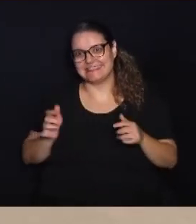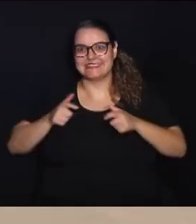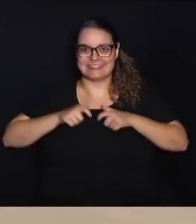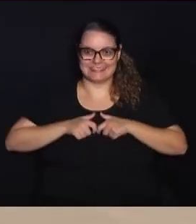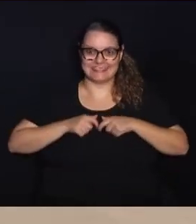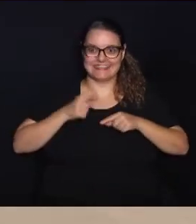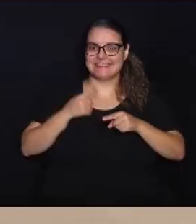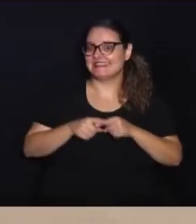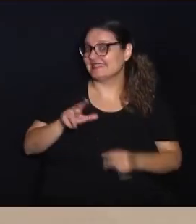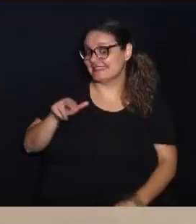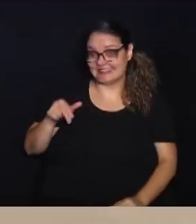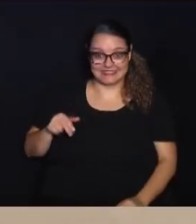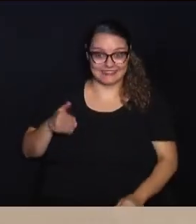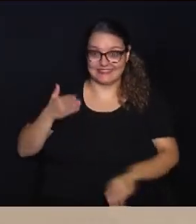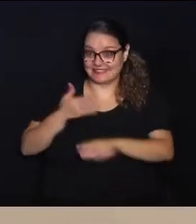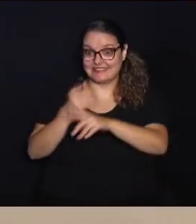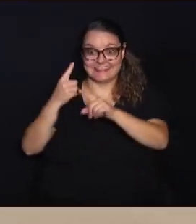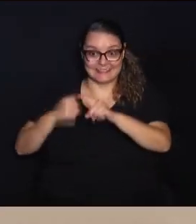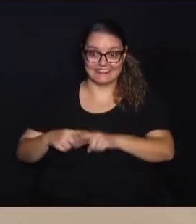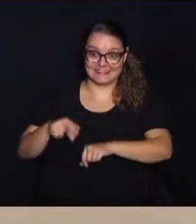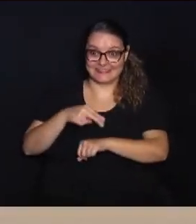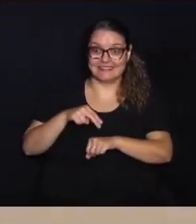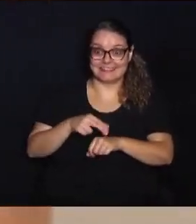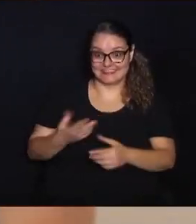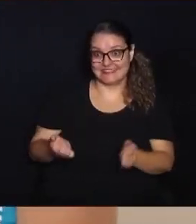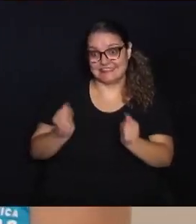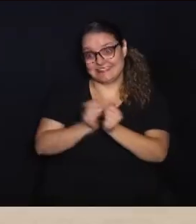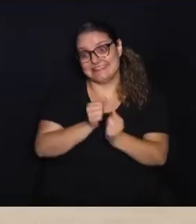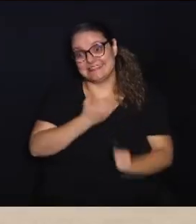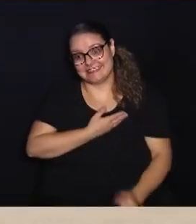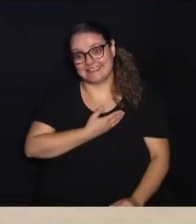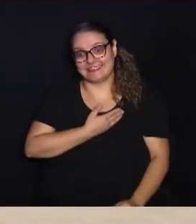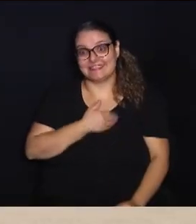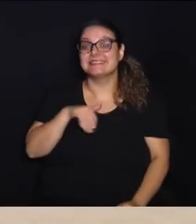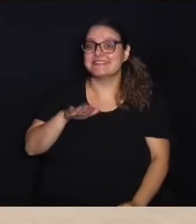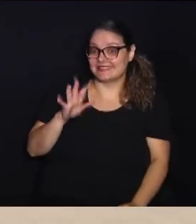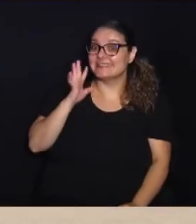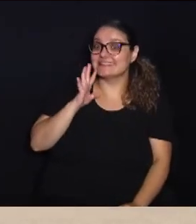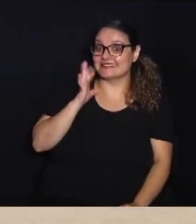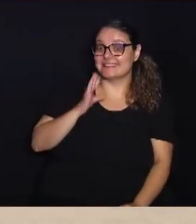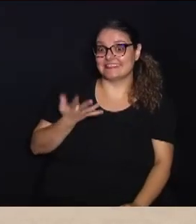poder chegar até lá. Todas estão felizes então? Sim.